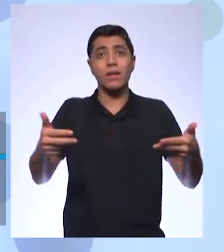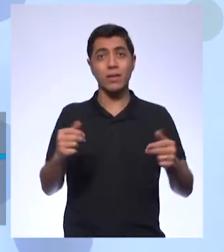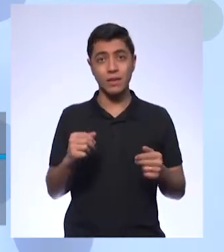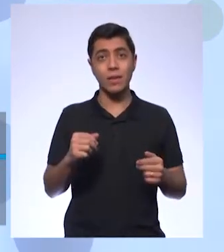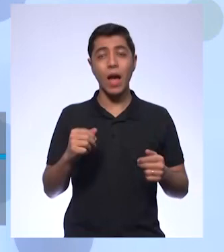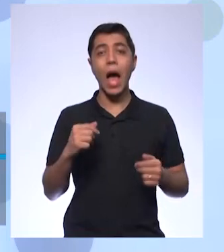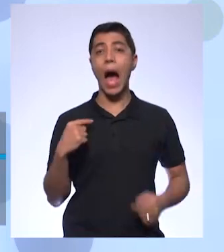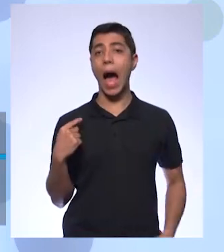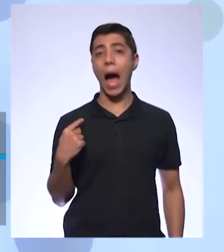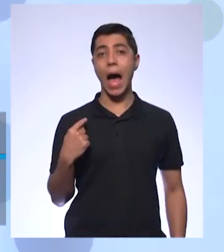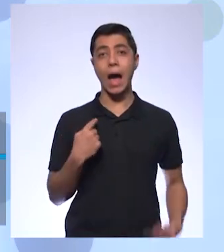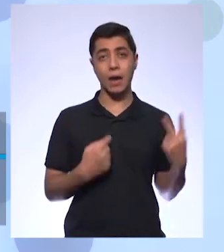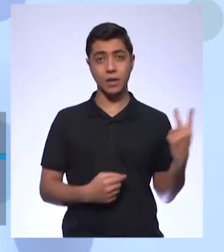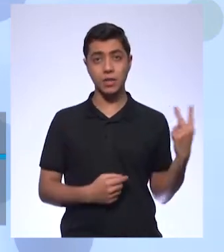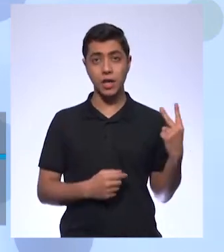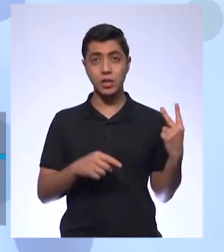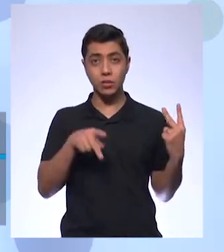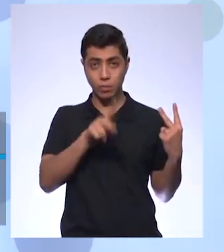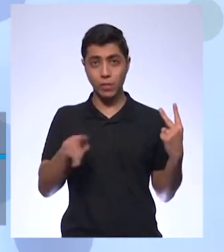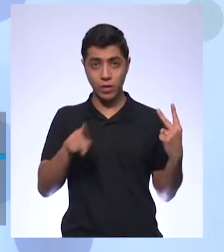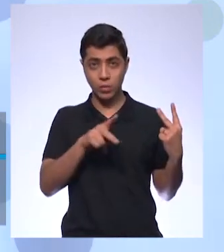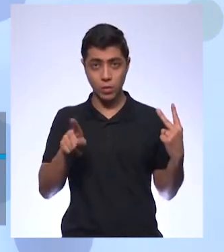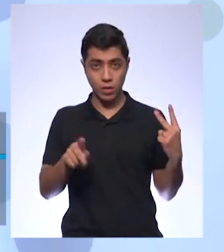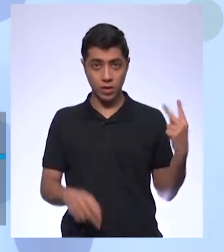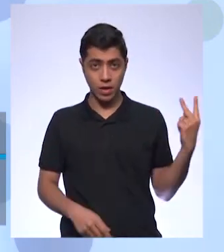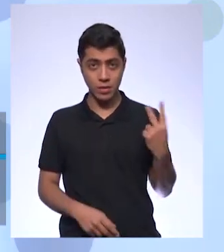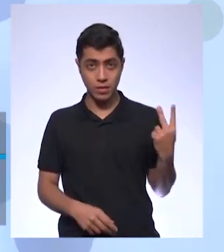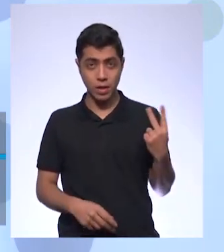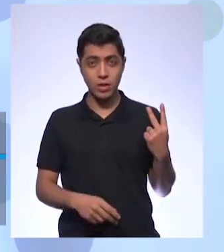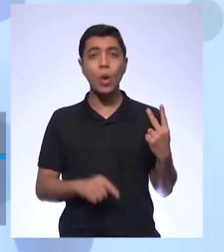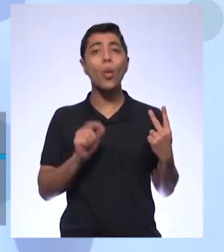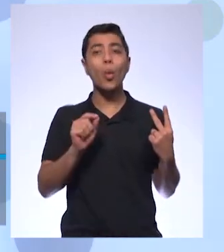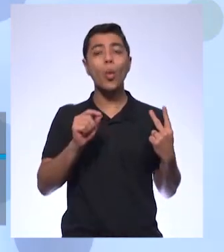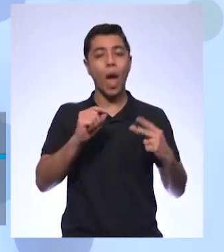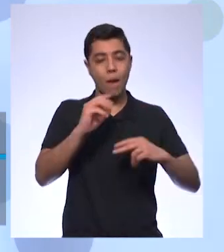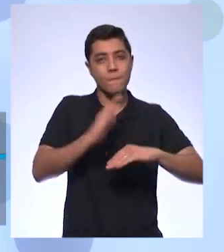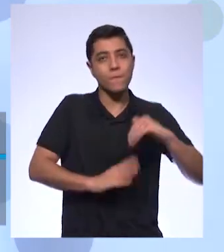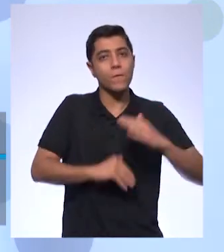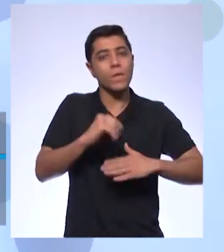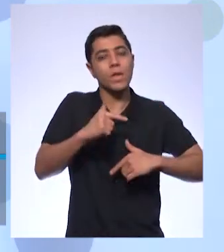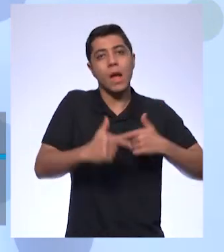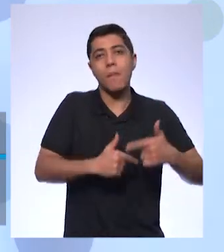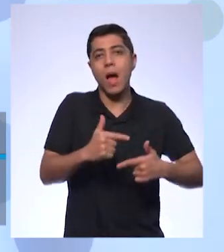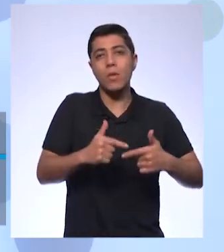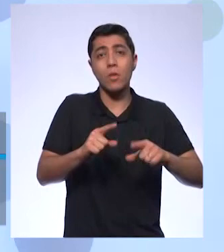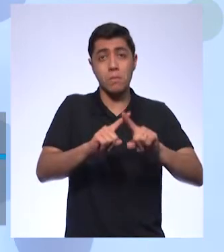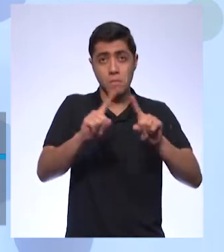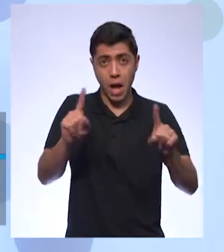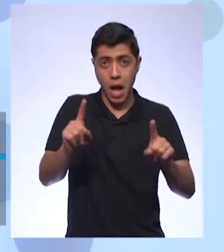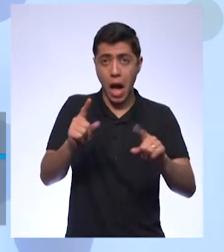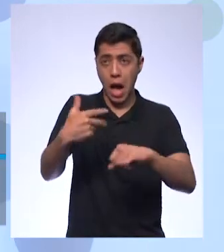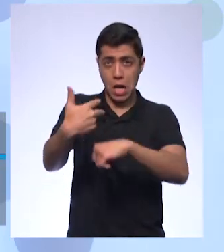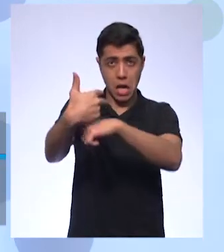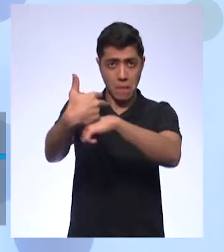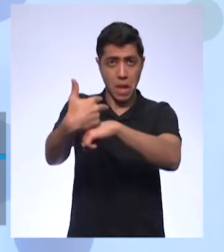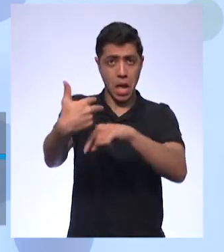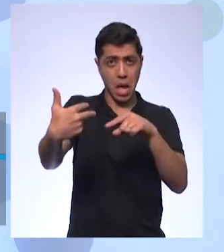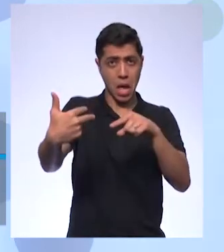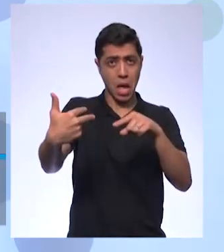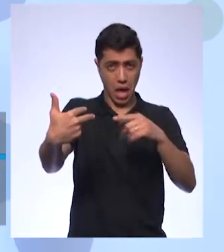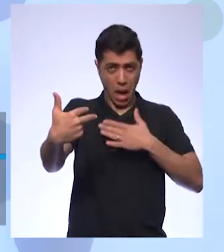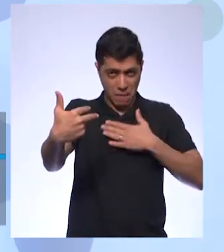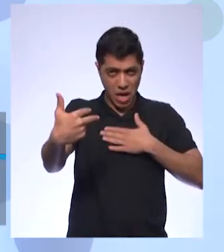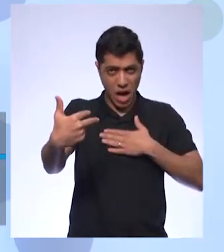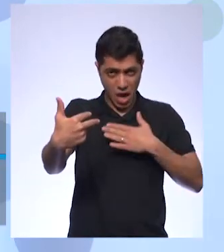somos força de trabalho, nós não possuímos os meios de produção, né? Ou seja, a câmera não é minha, o estúdio não é meu, né? O